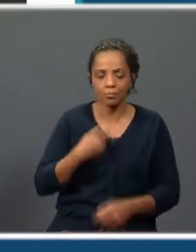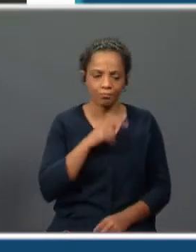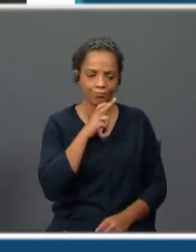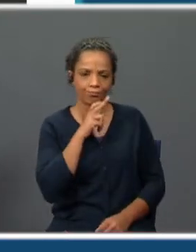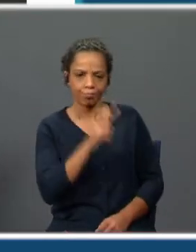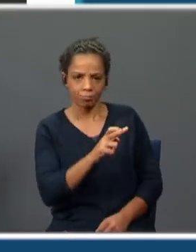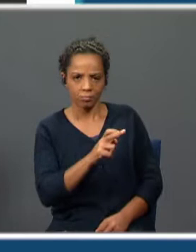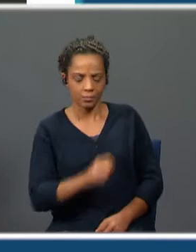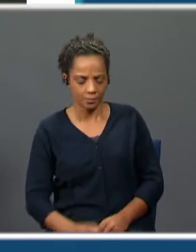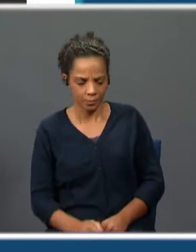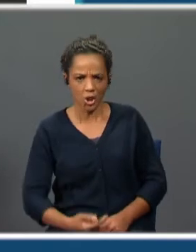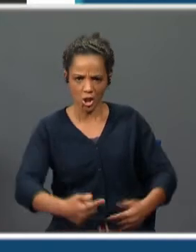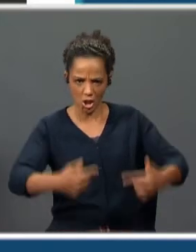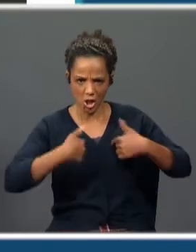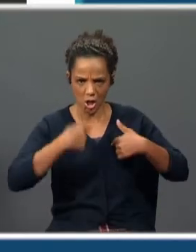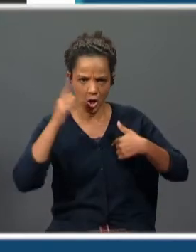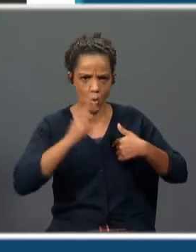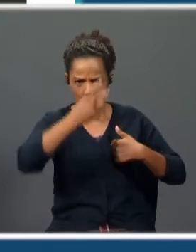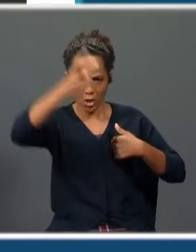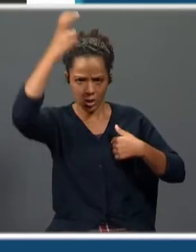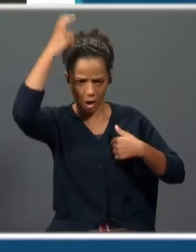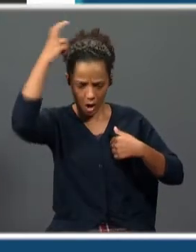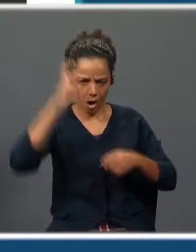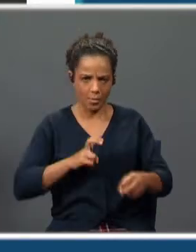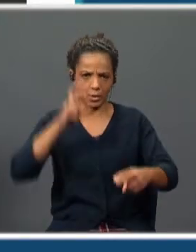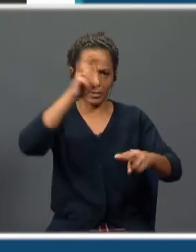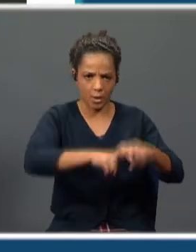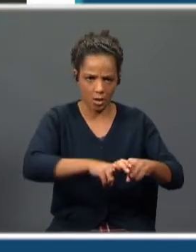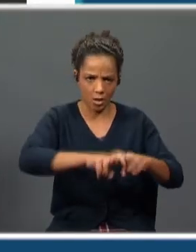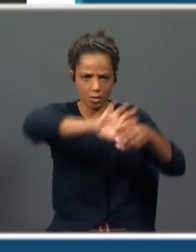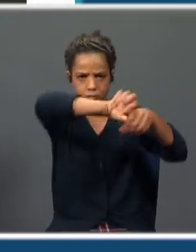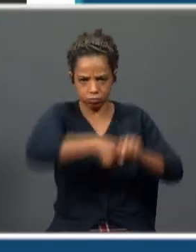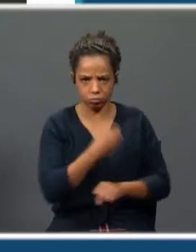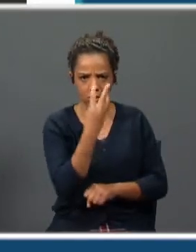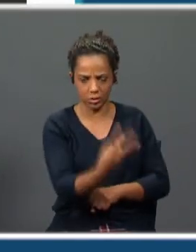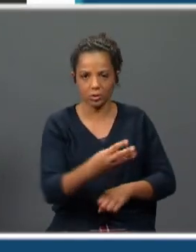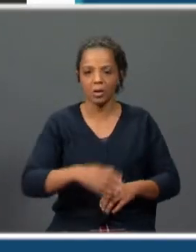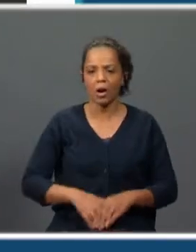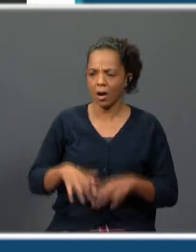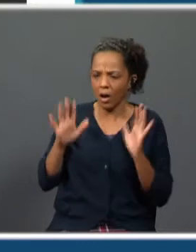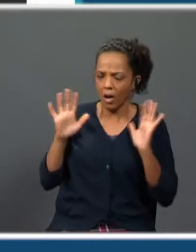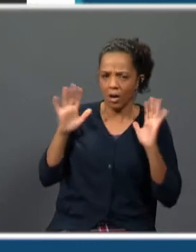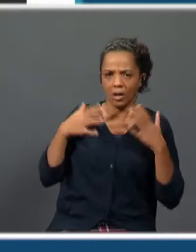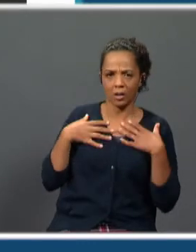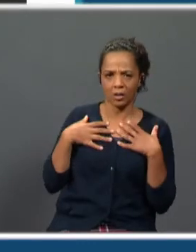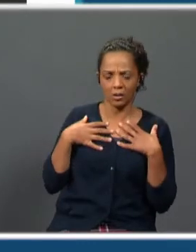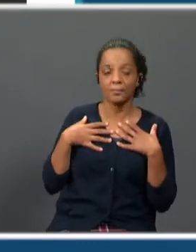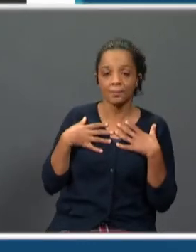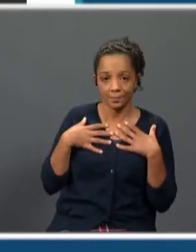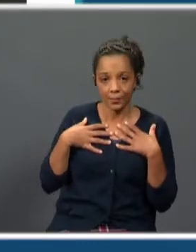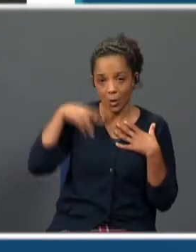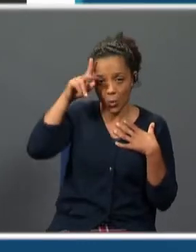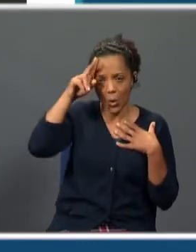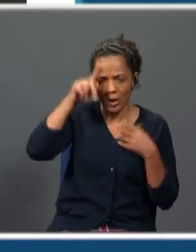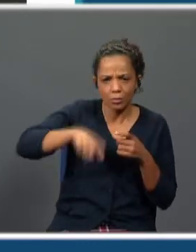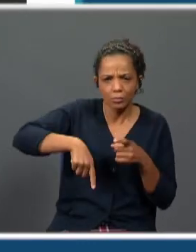lado da porta. Eu sou a cabra cabresco que te salta em cima e te faz em três. Ai! O coelhinho abalou